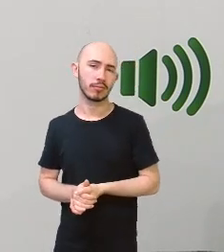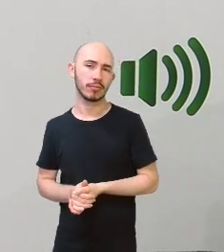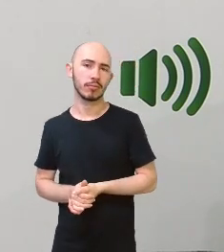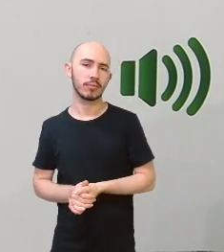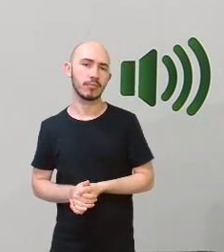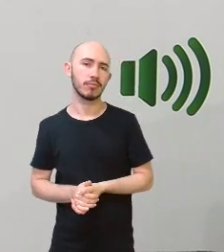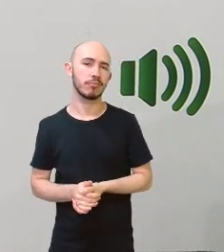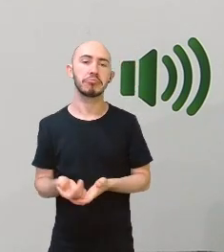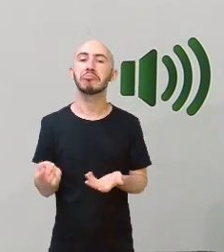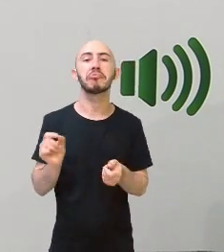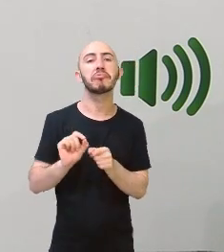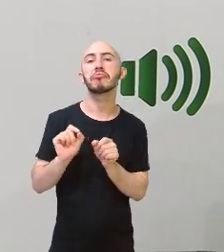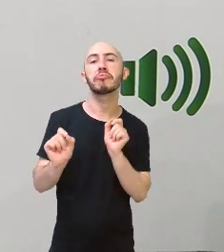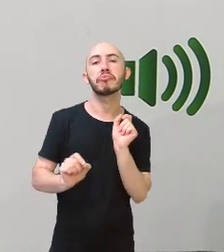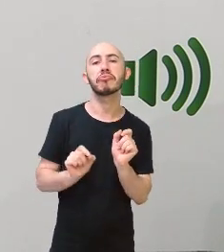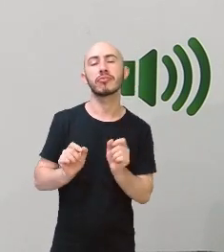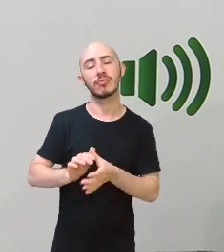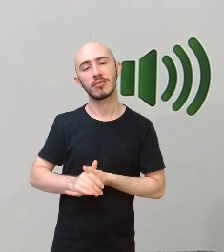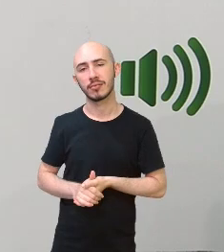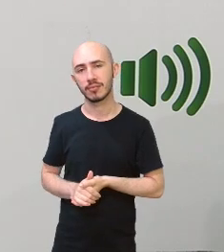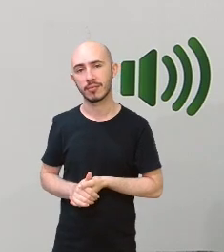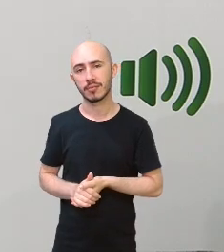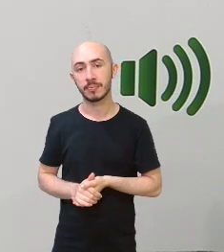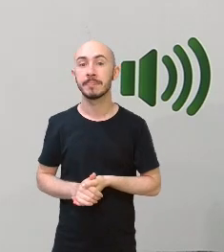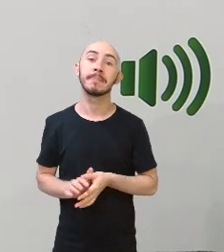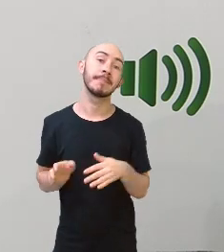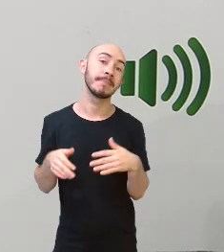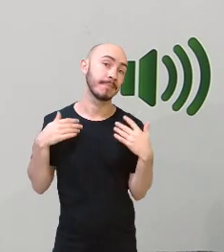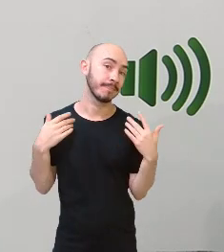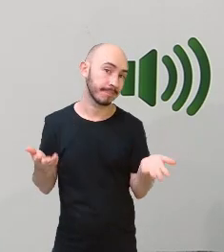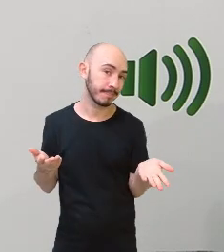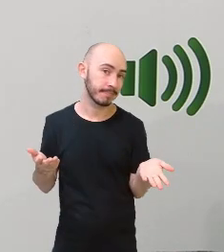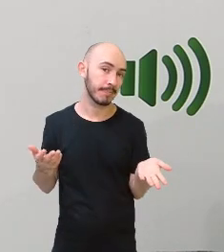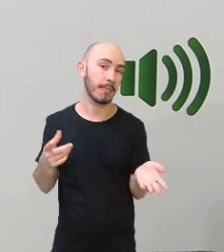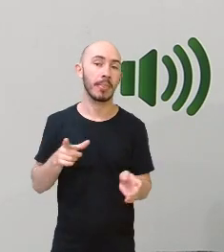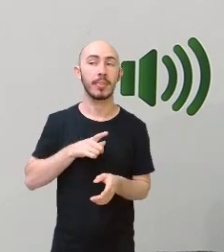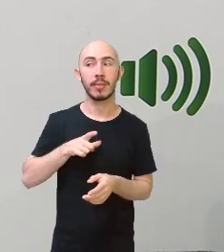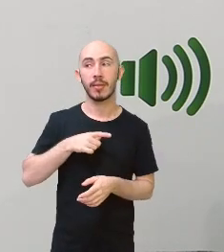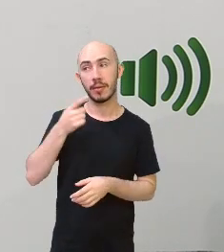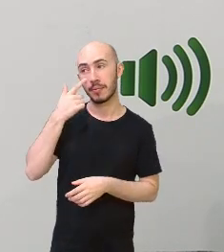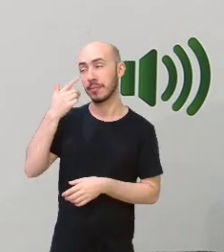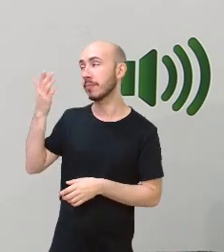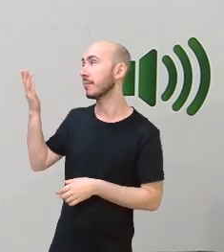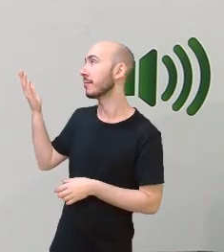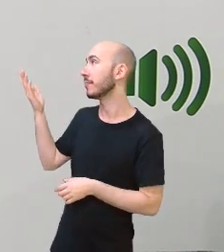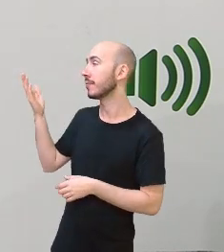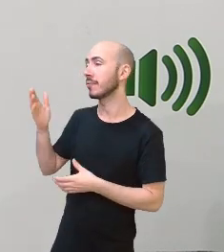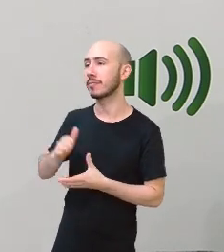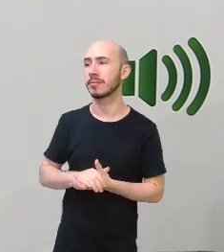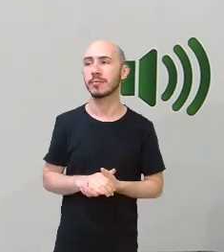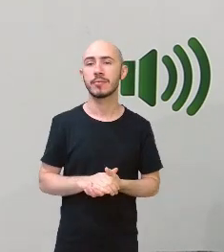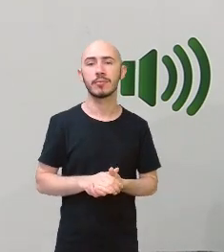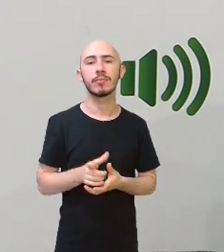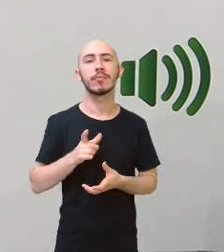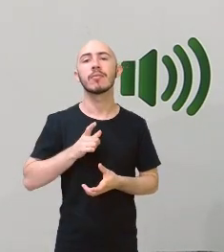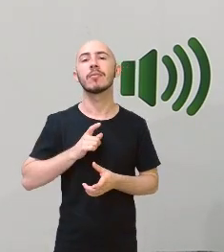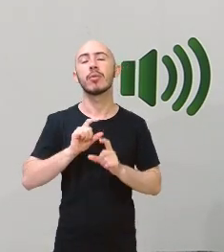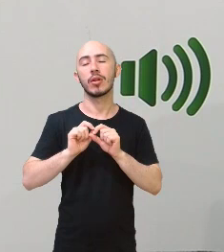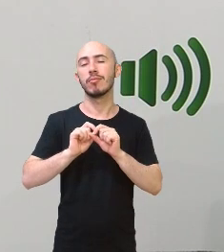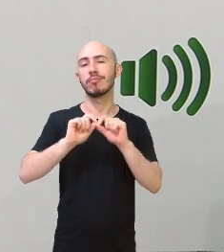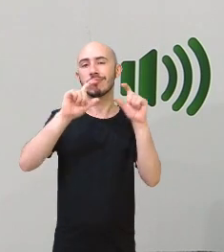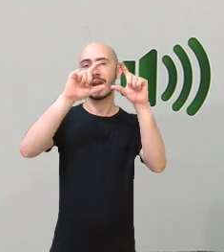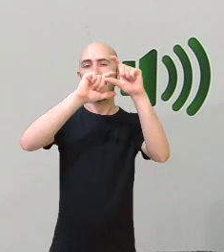fazer quando não sabe? Bom, temos aqui um trechinho, né? Um